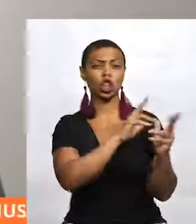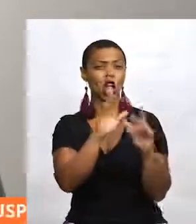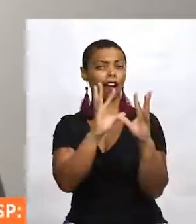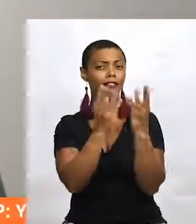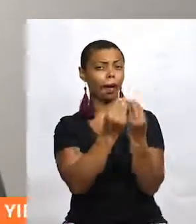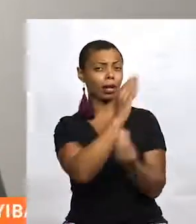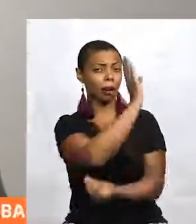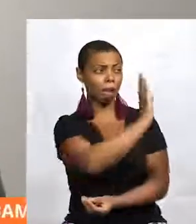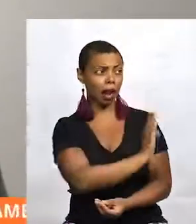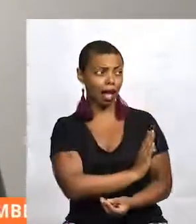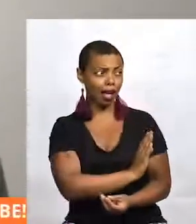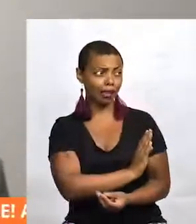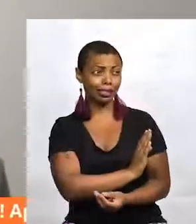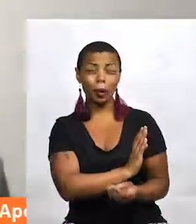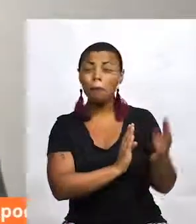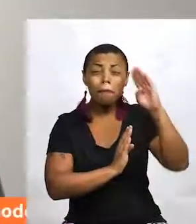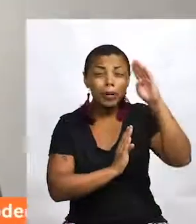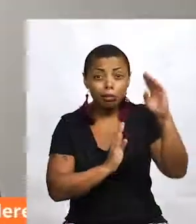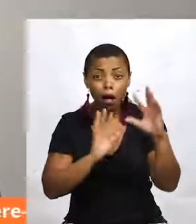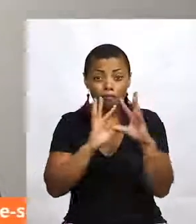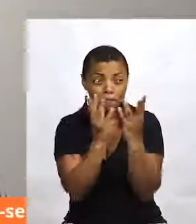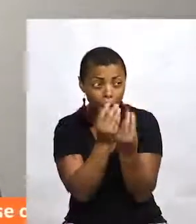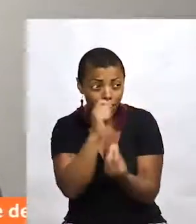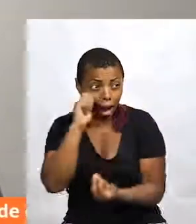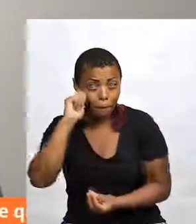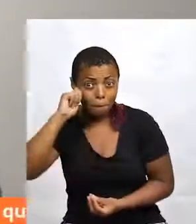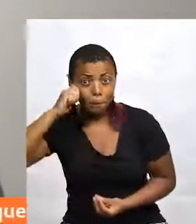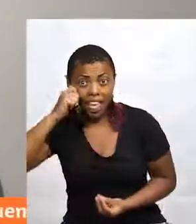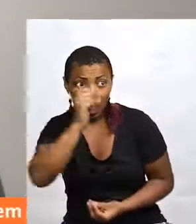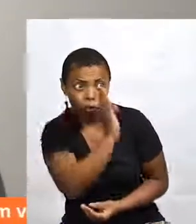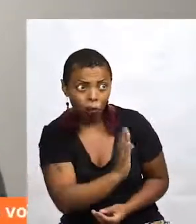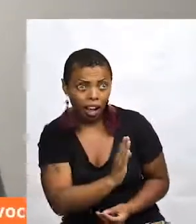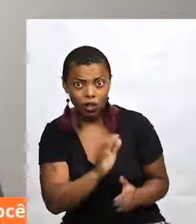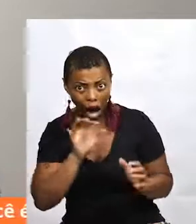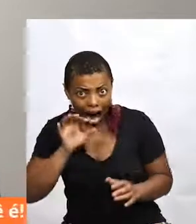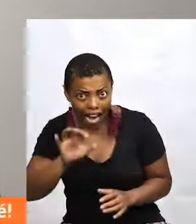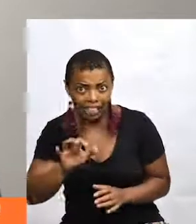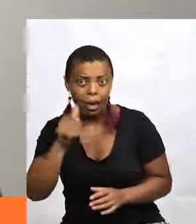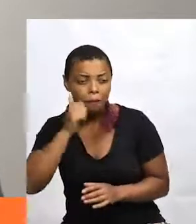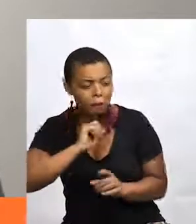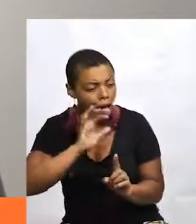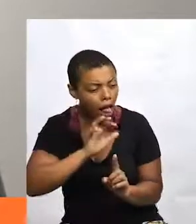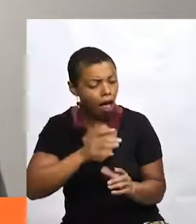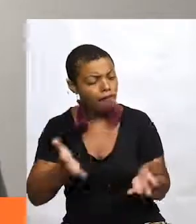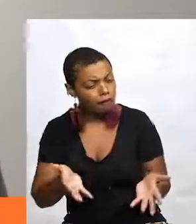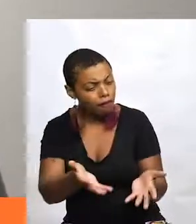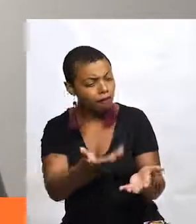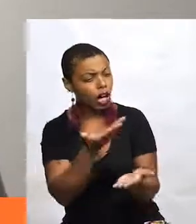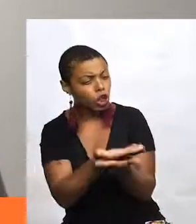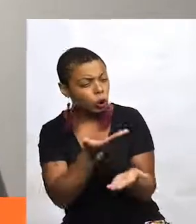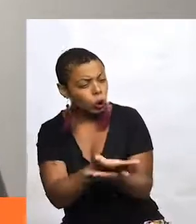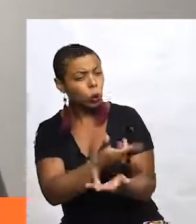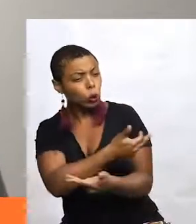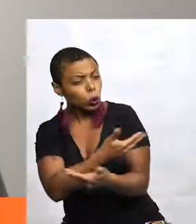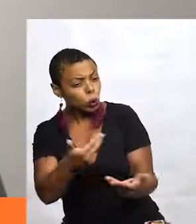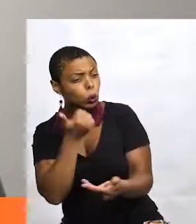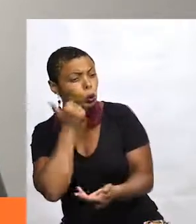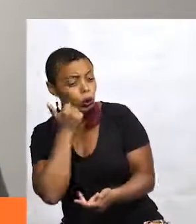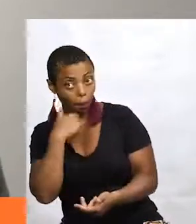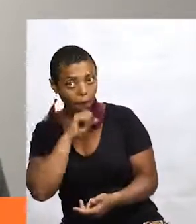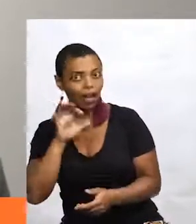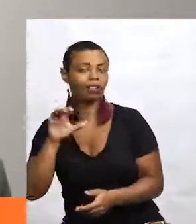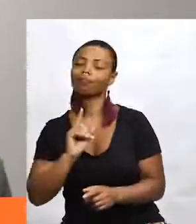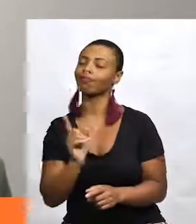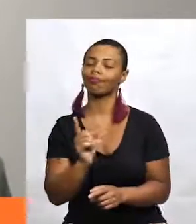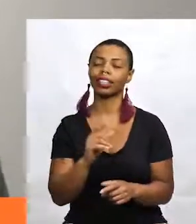e muito menos as famílias negras brasileiras. Então, o aluno, o estudante negro, ele só